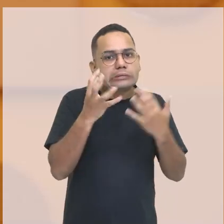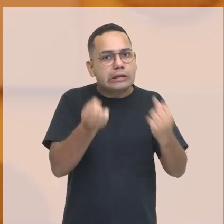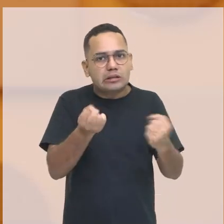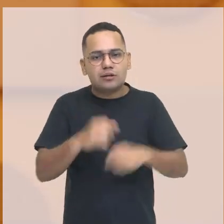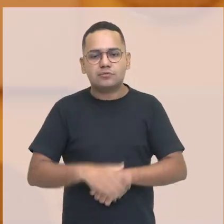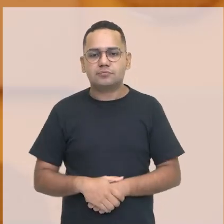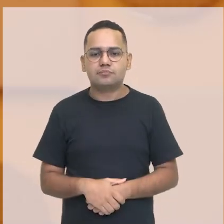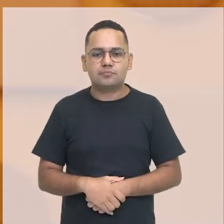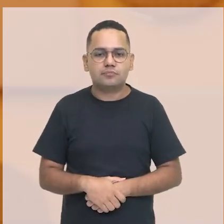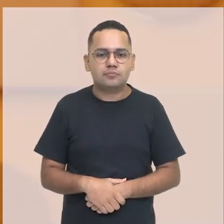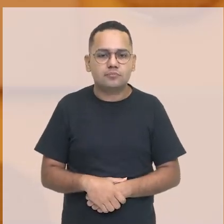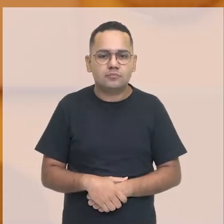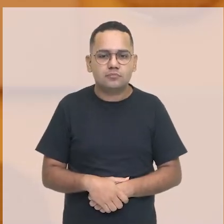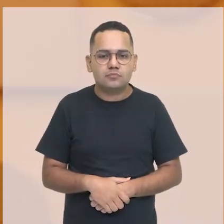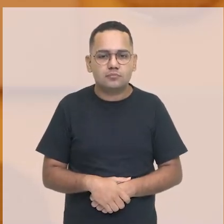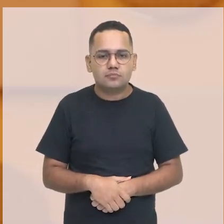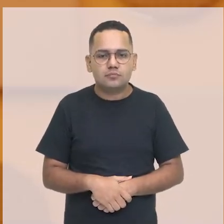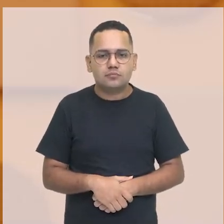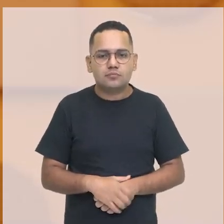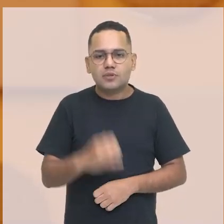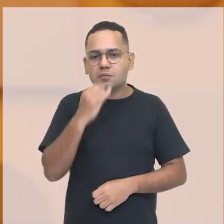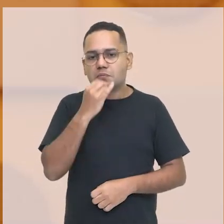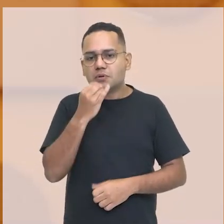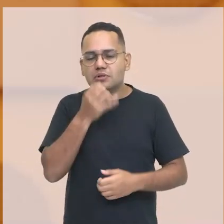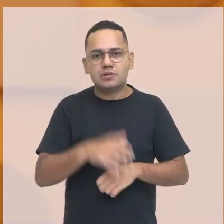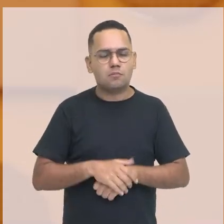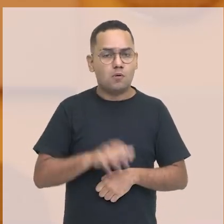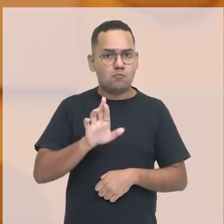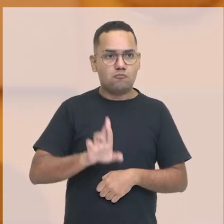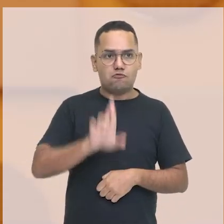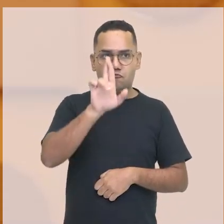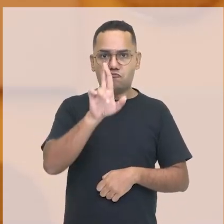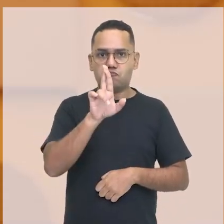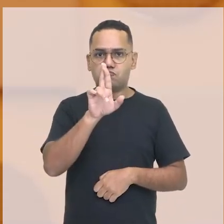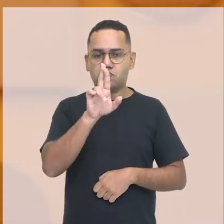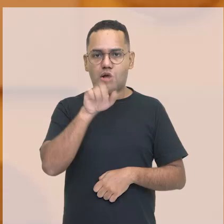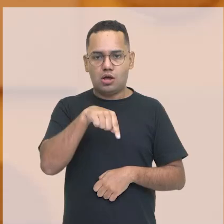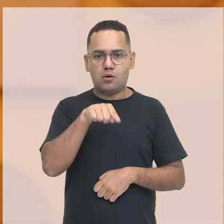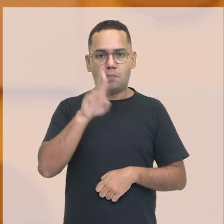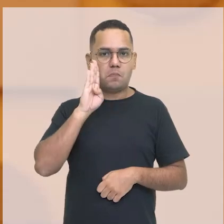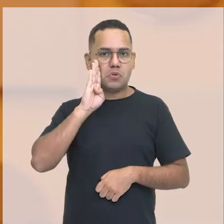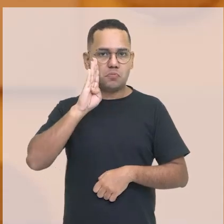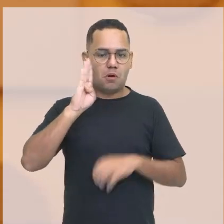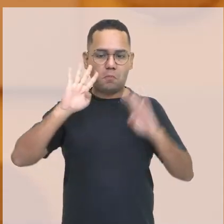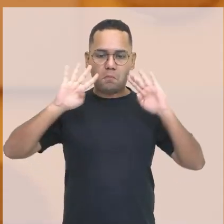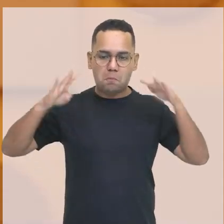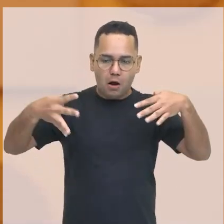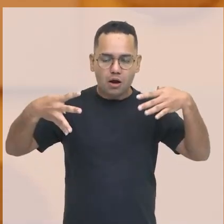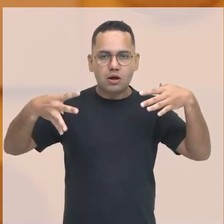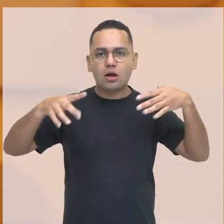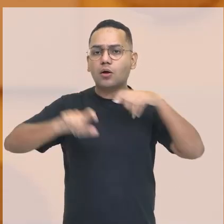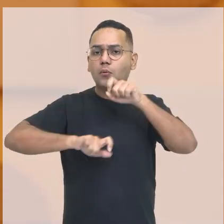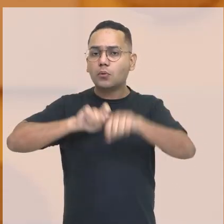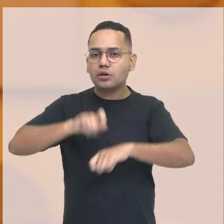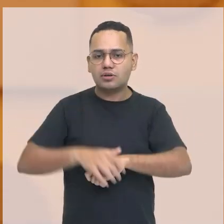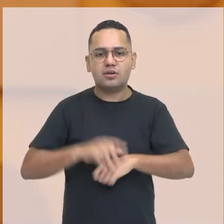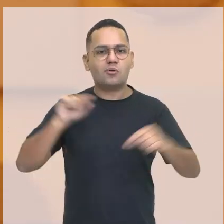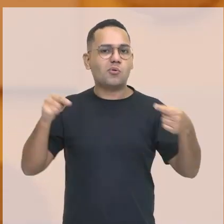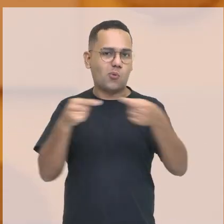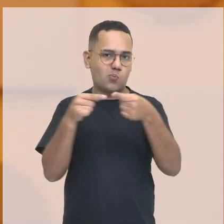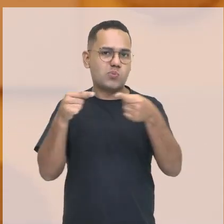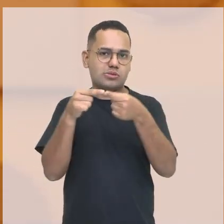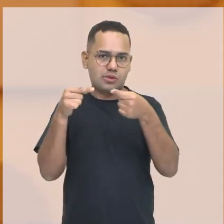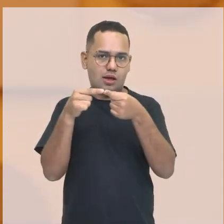tom autoritário, esse governo constituído de um líder forte, ele era uma das marcas, uma das características